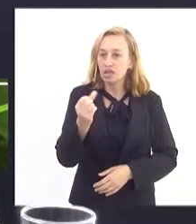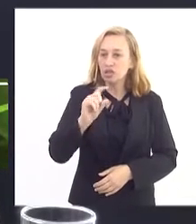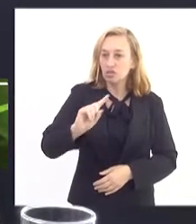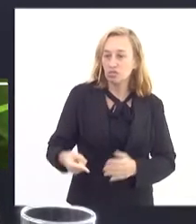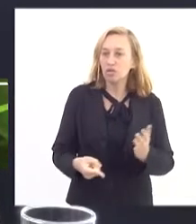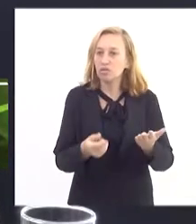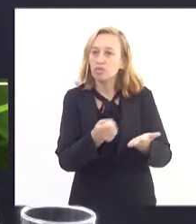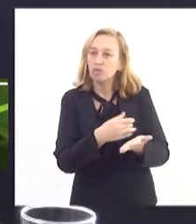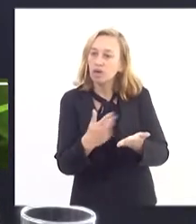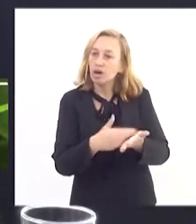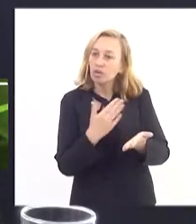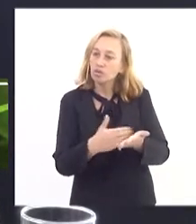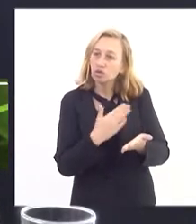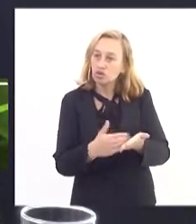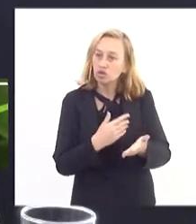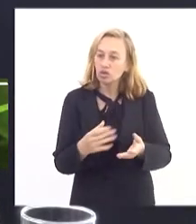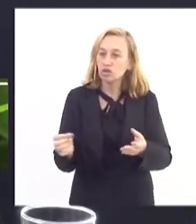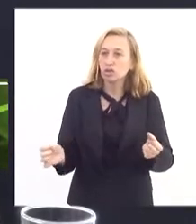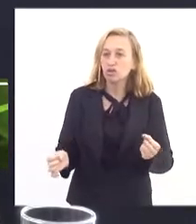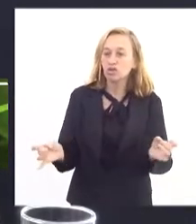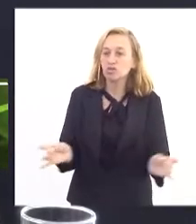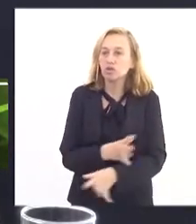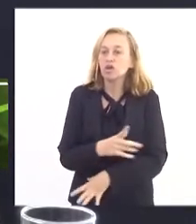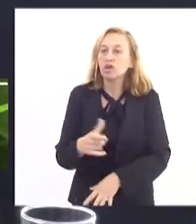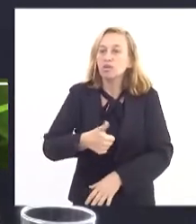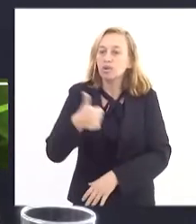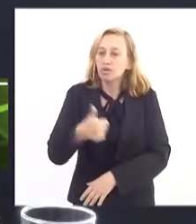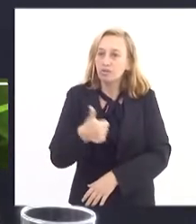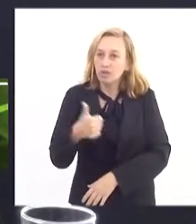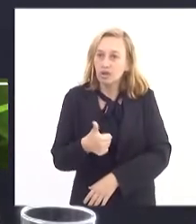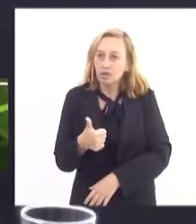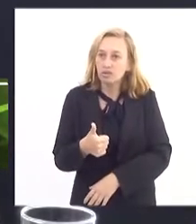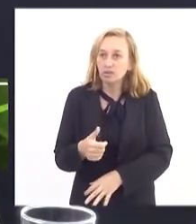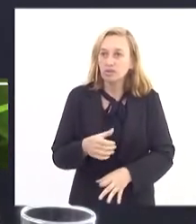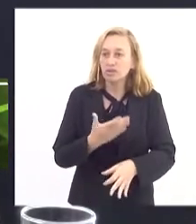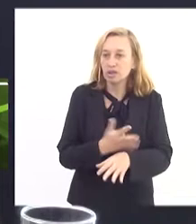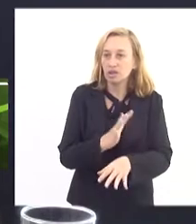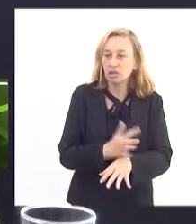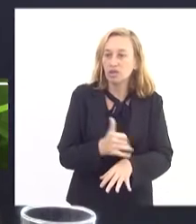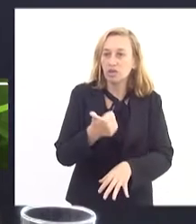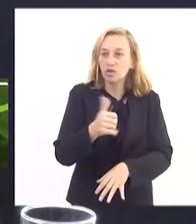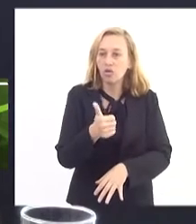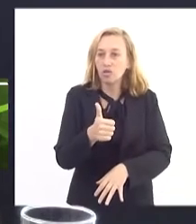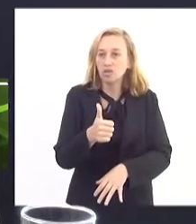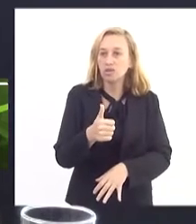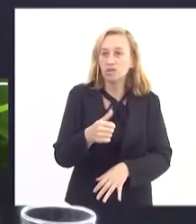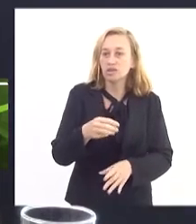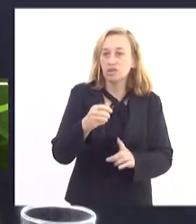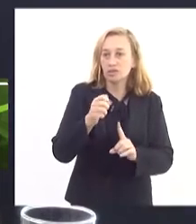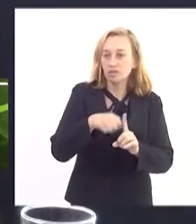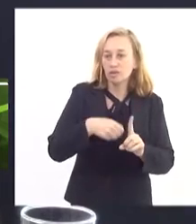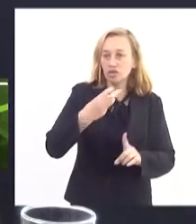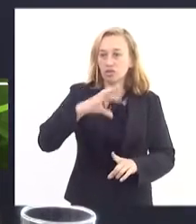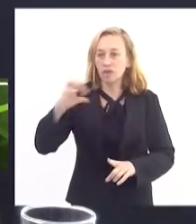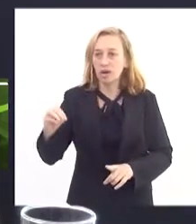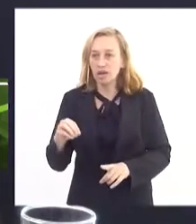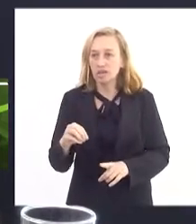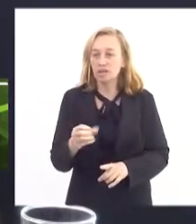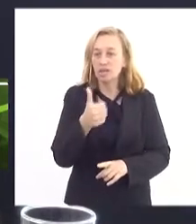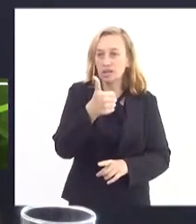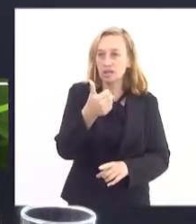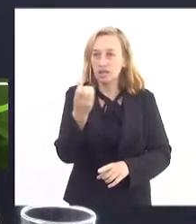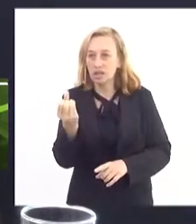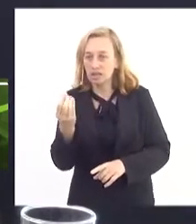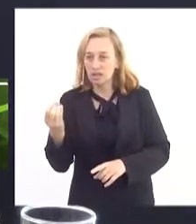prontas. Tivemos o primeiro treinamento, que foi no dia 11/3, com 150 pessoas. Ainda falta um número para ser treinado, mas